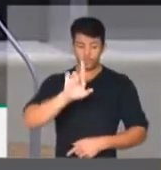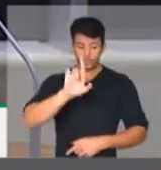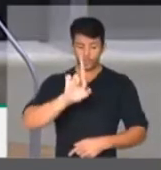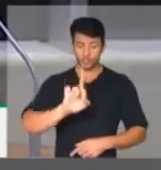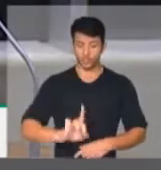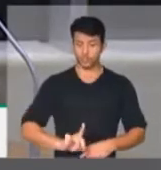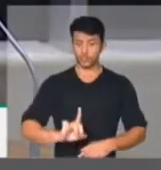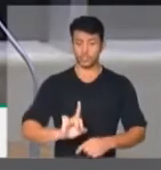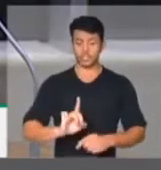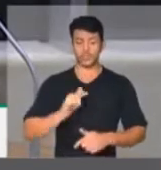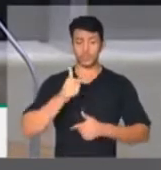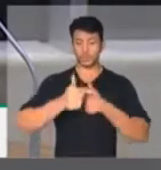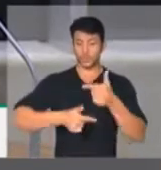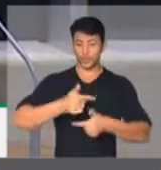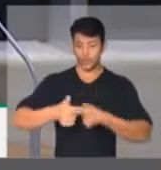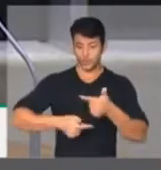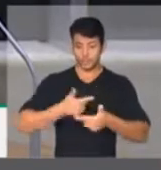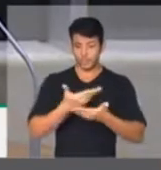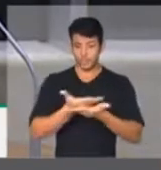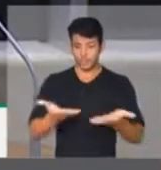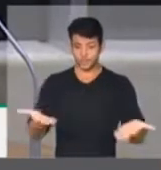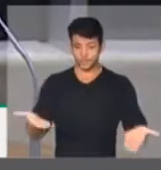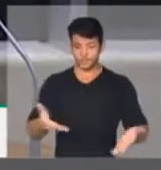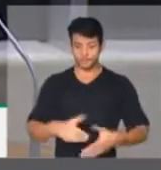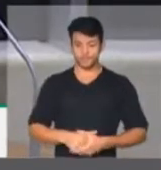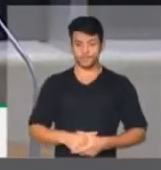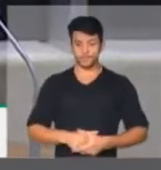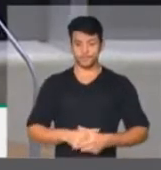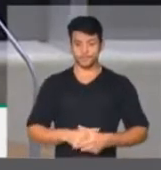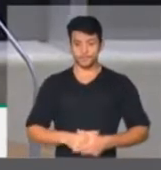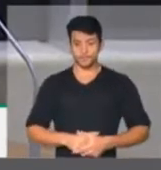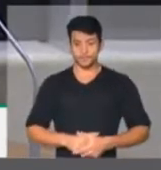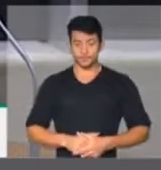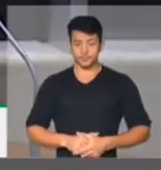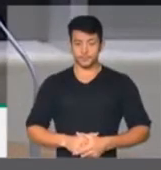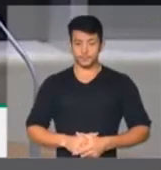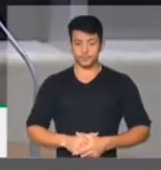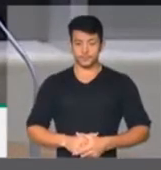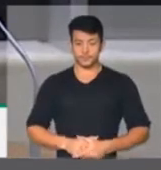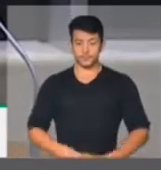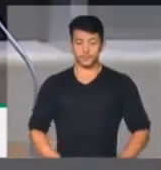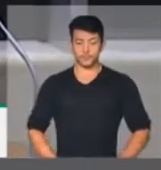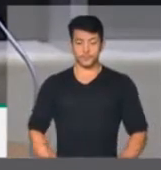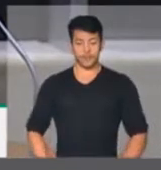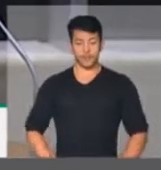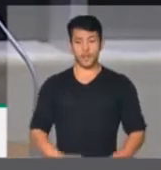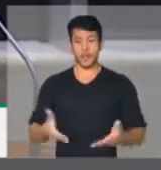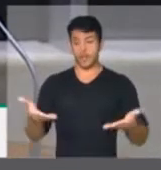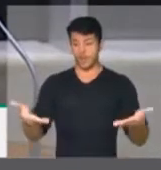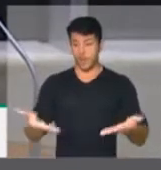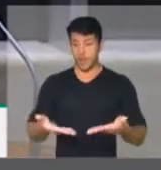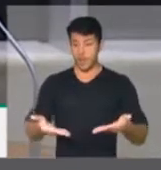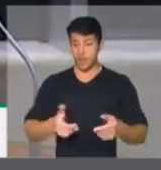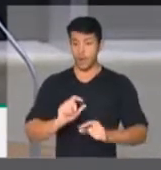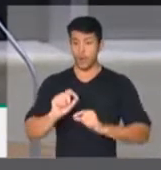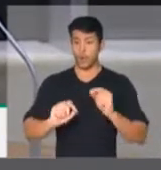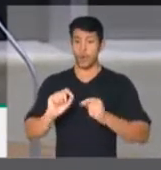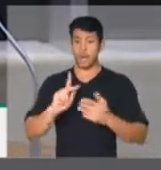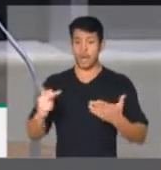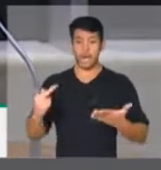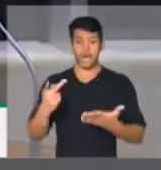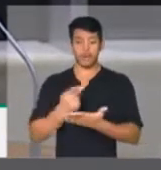direitos dos trabalhadores e, portanto, do mundo do trabalho. E agora, não só